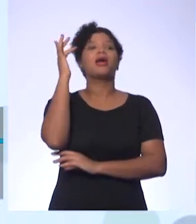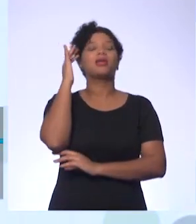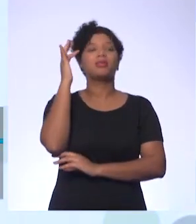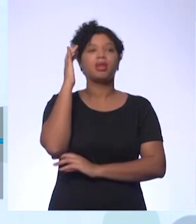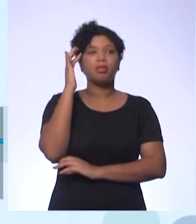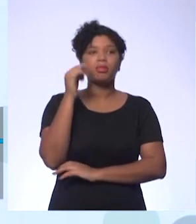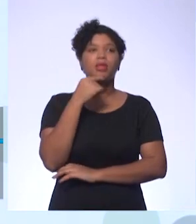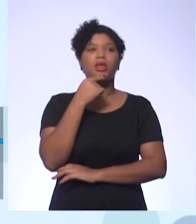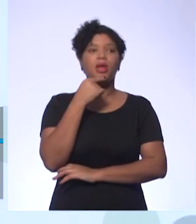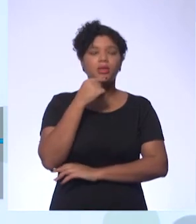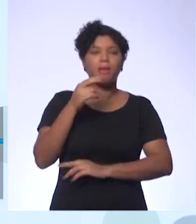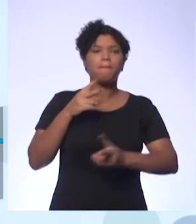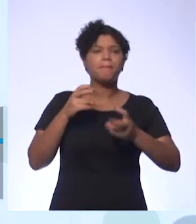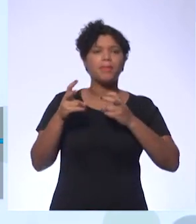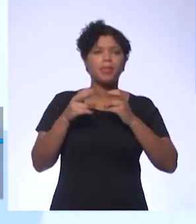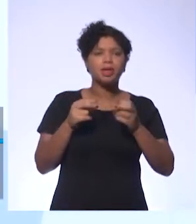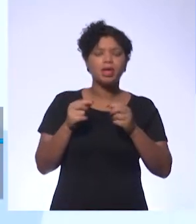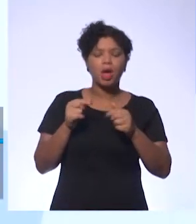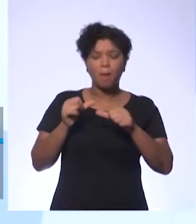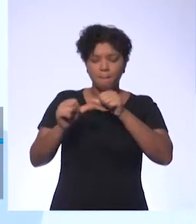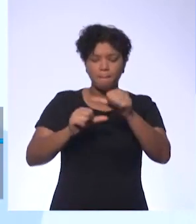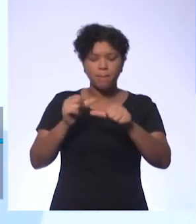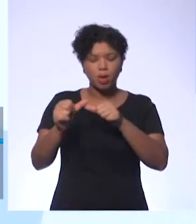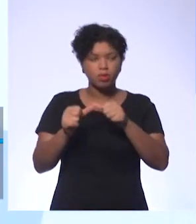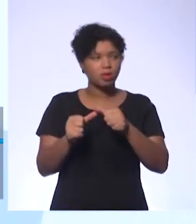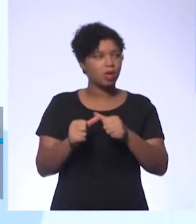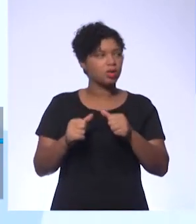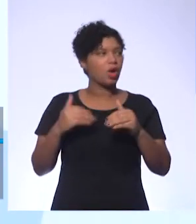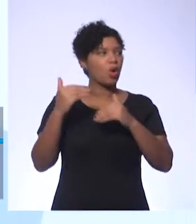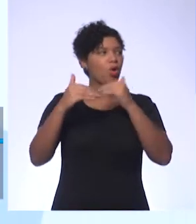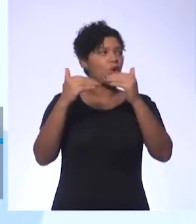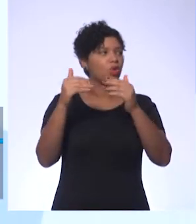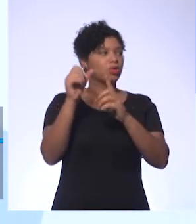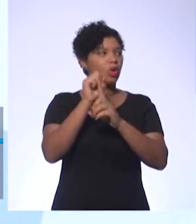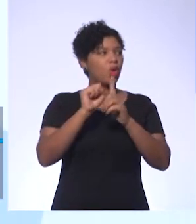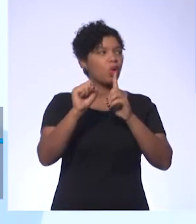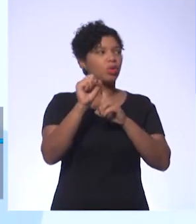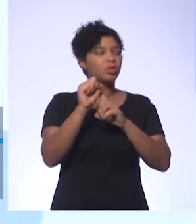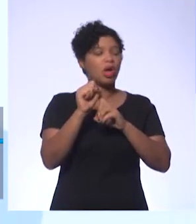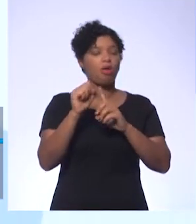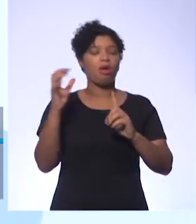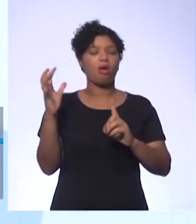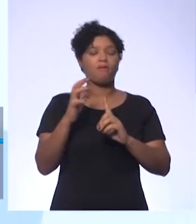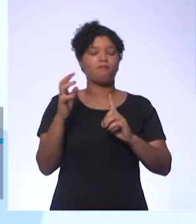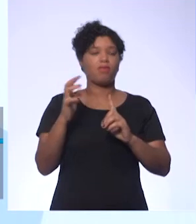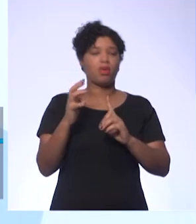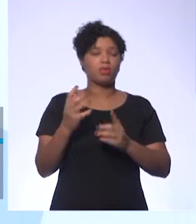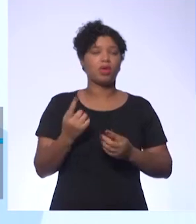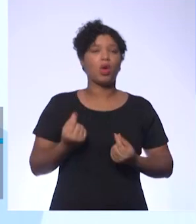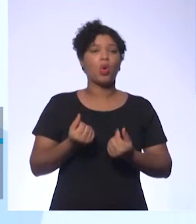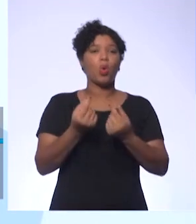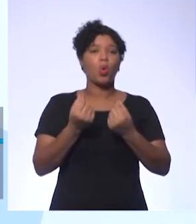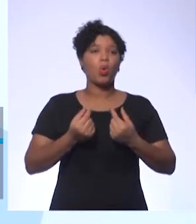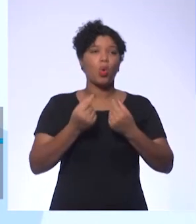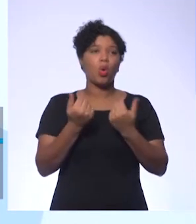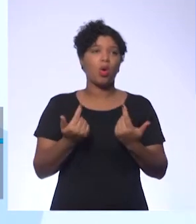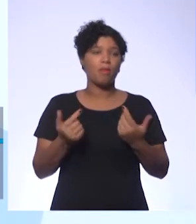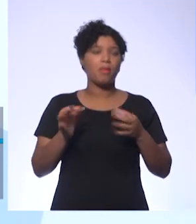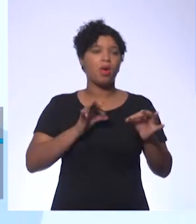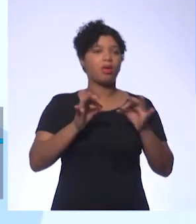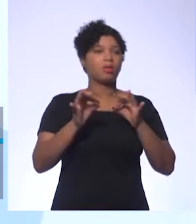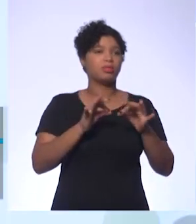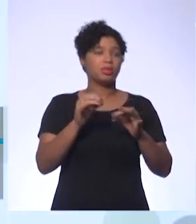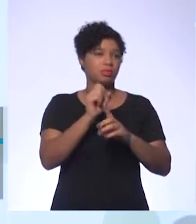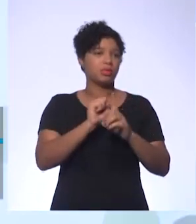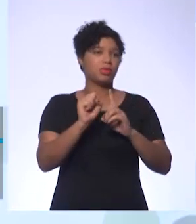esse fenômeno social da Revolução Industrial e pensar as influências do capitalismo para a organização das sociedades.